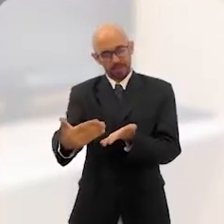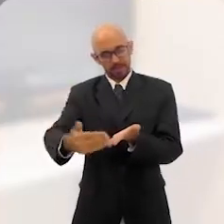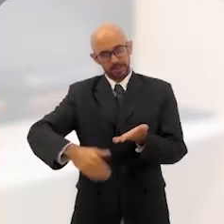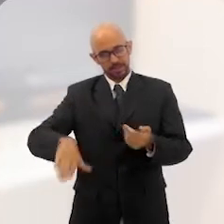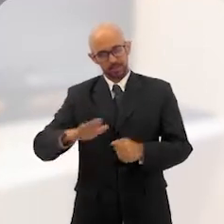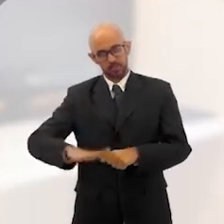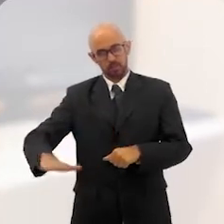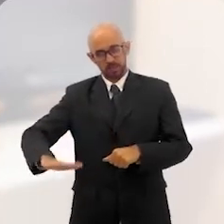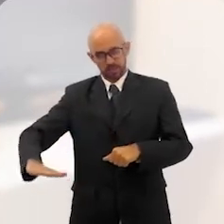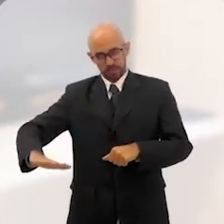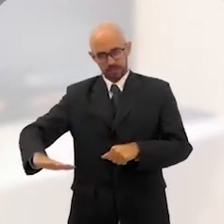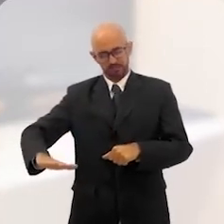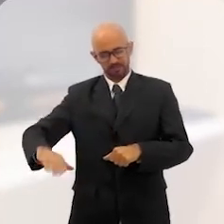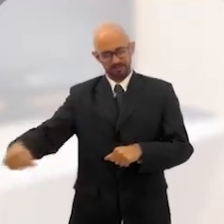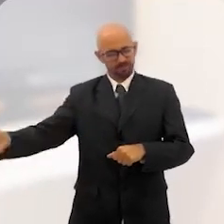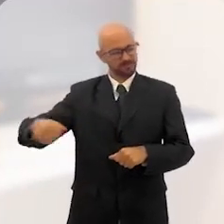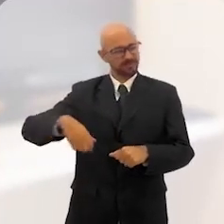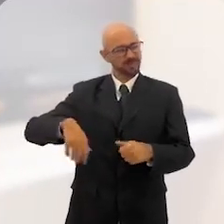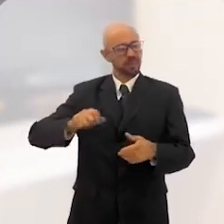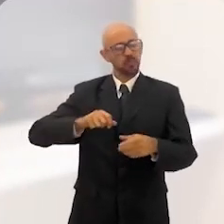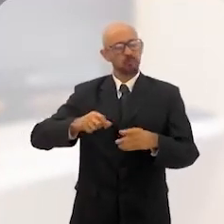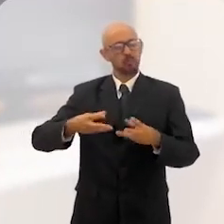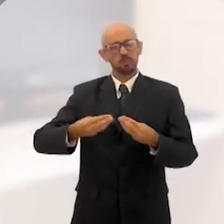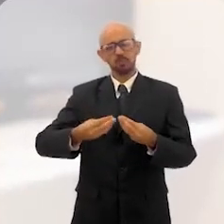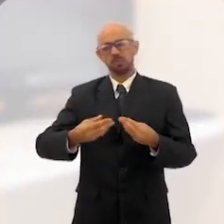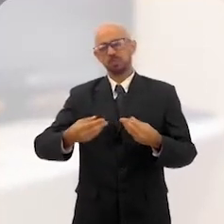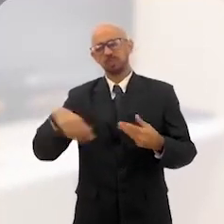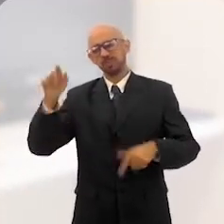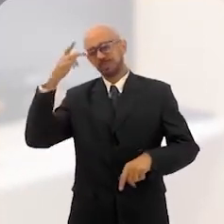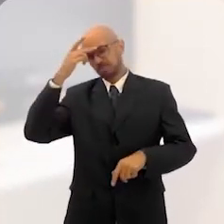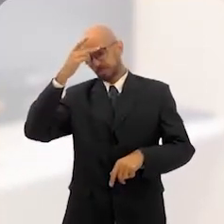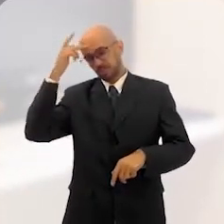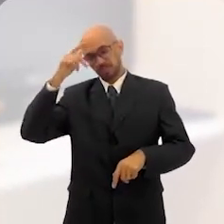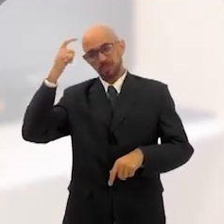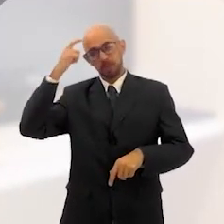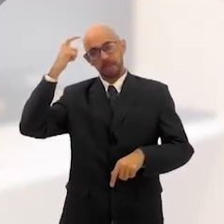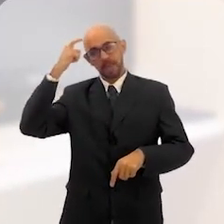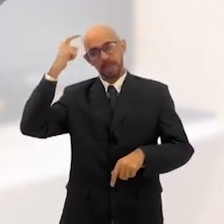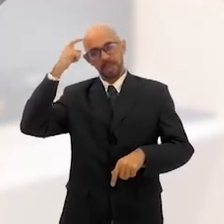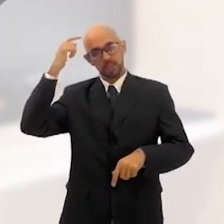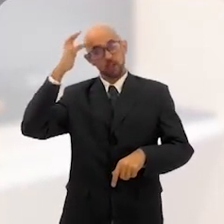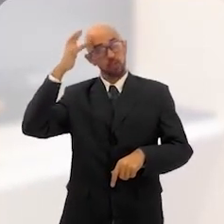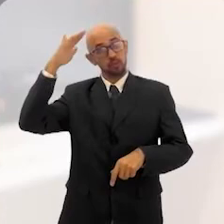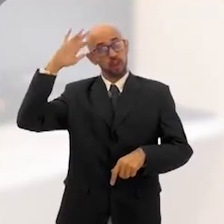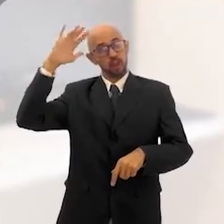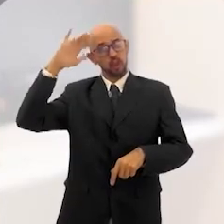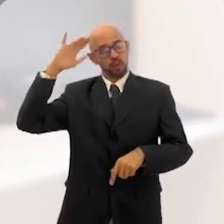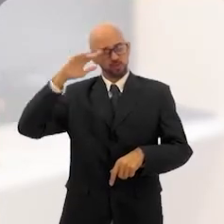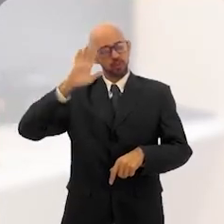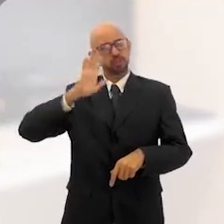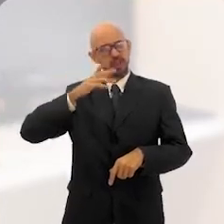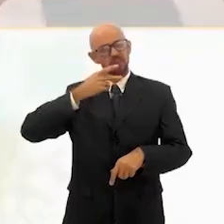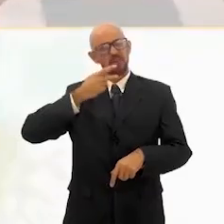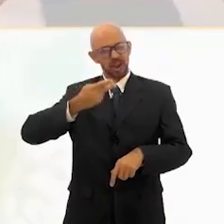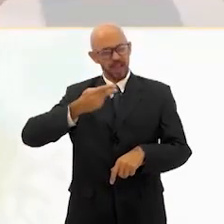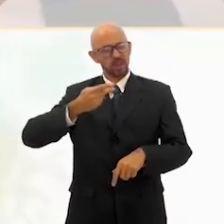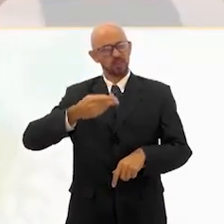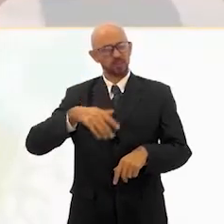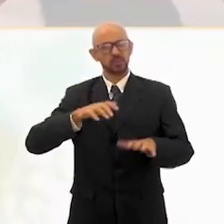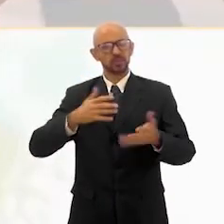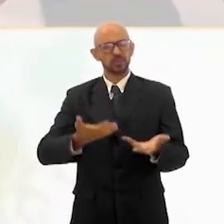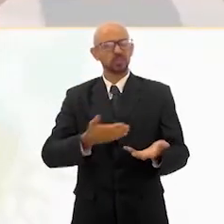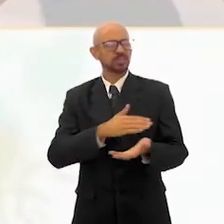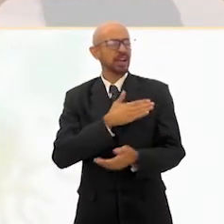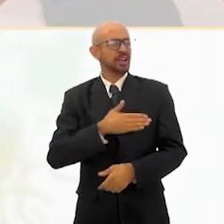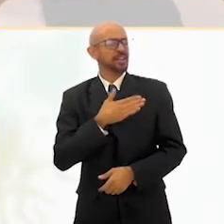Tantos pensadores, enfim, filósofos já falavam disso. E aí eu quero saber,